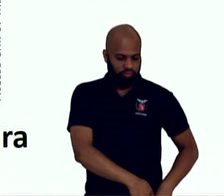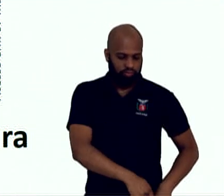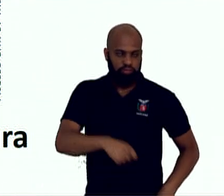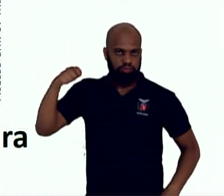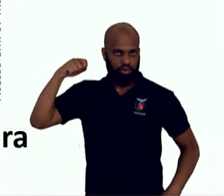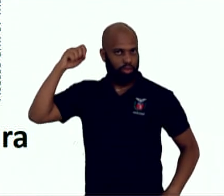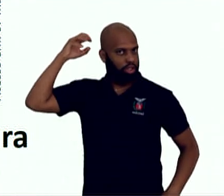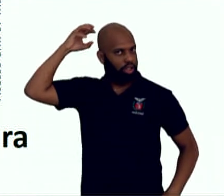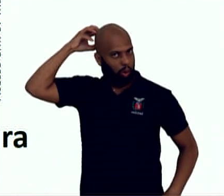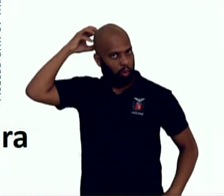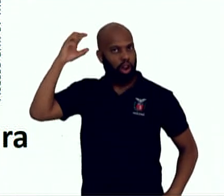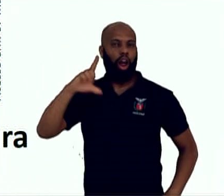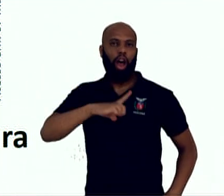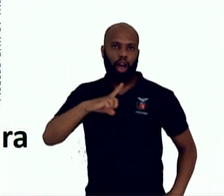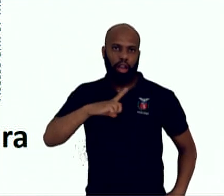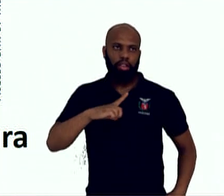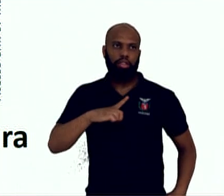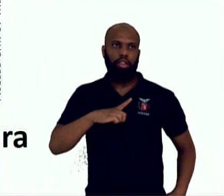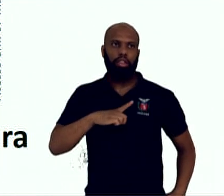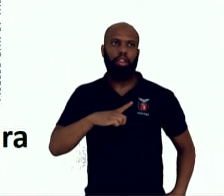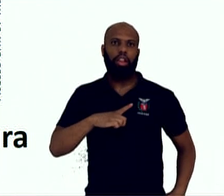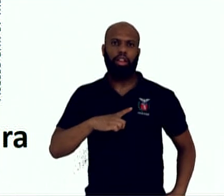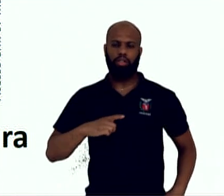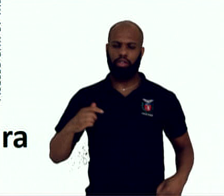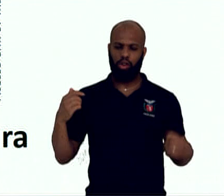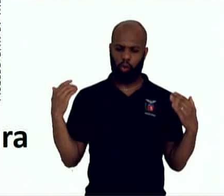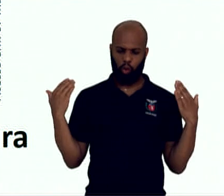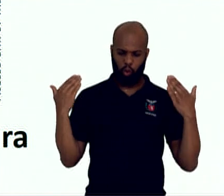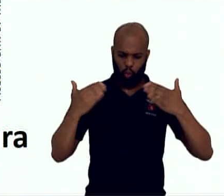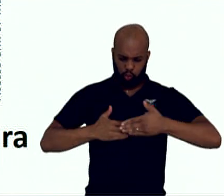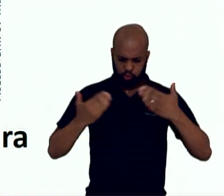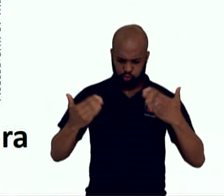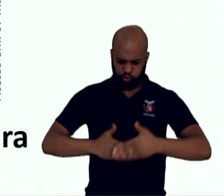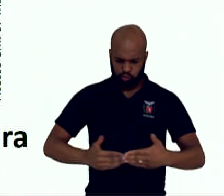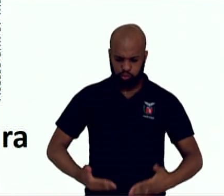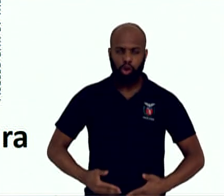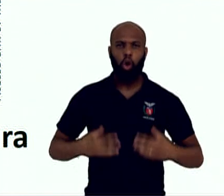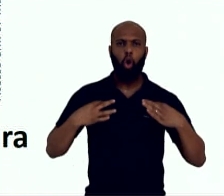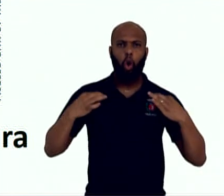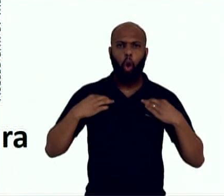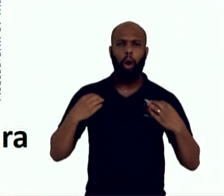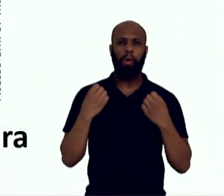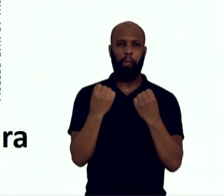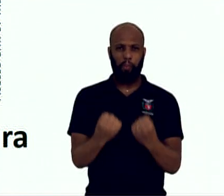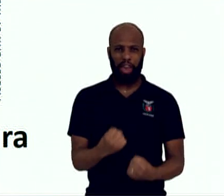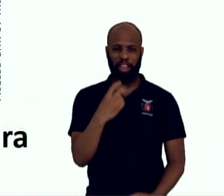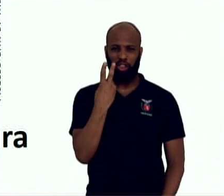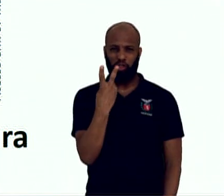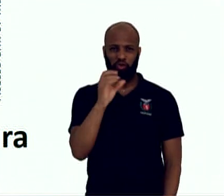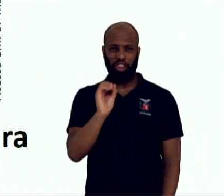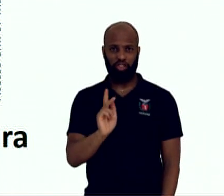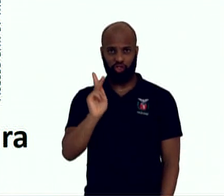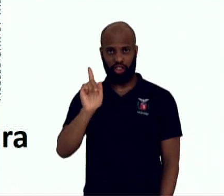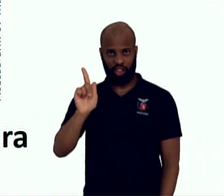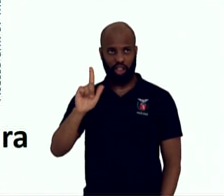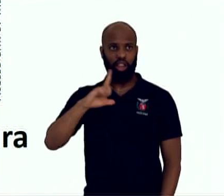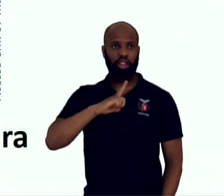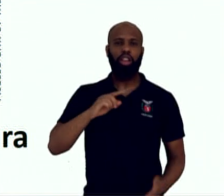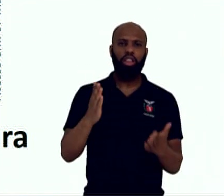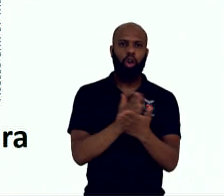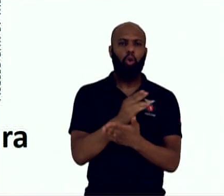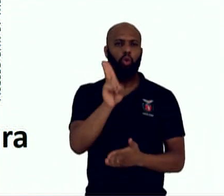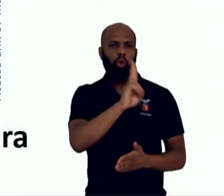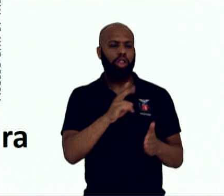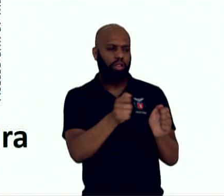samurais, aliás, muito pesada, com mais de 20 quilos, muito bem armados, com a famosa katana. Alguns vinham com arco e